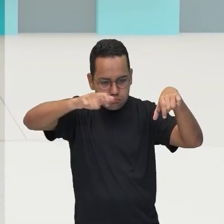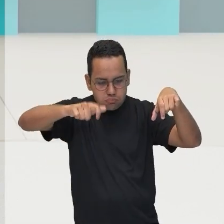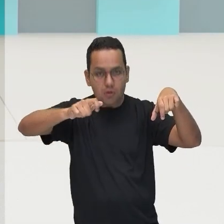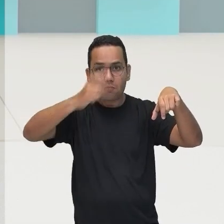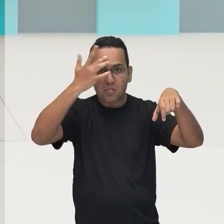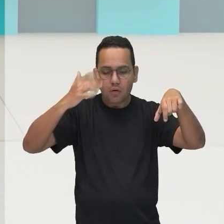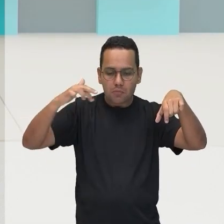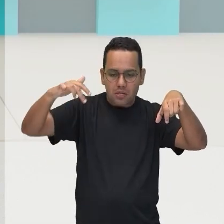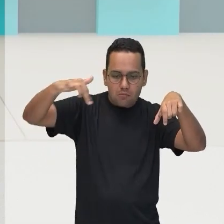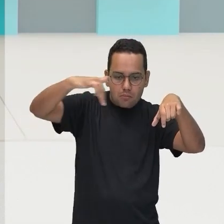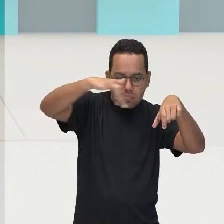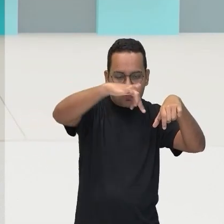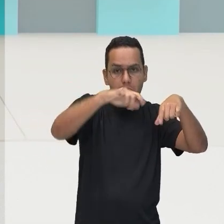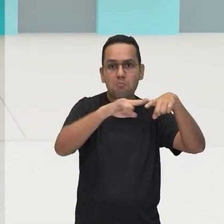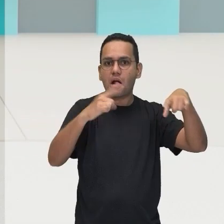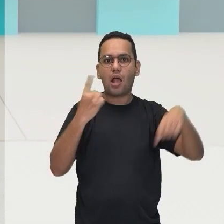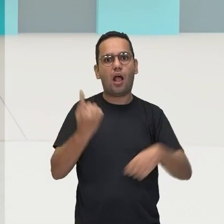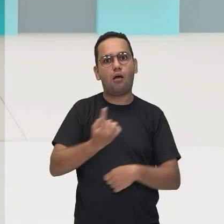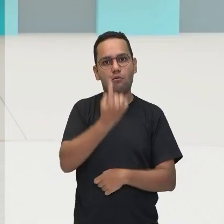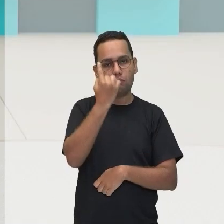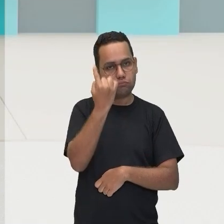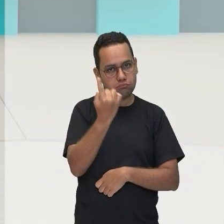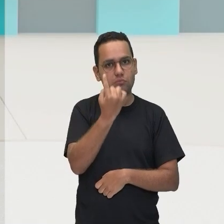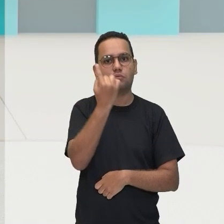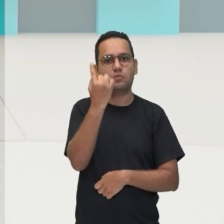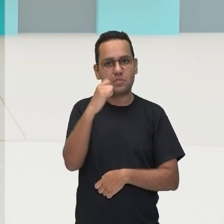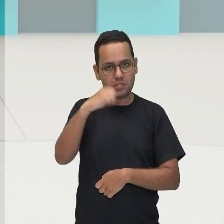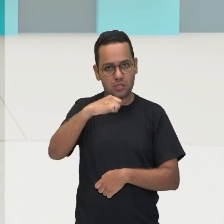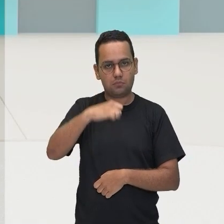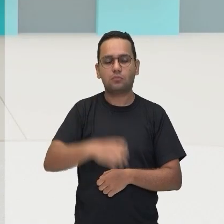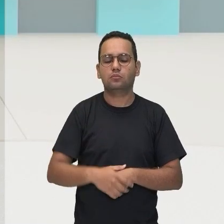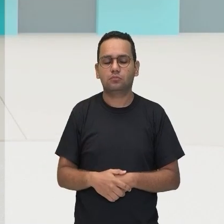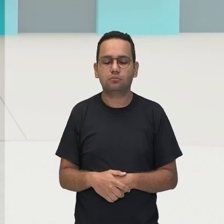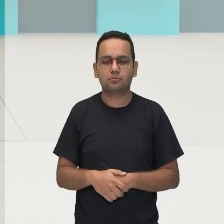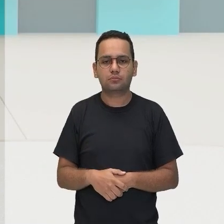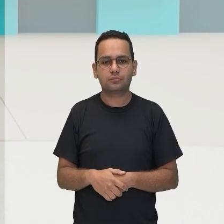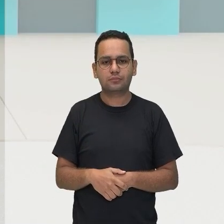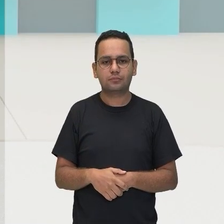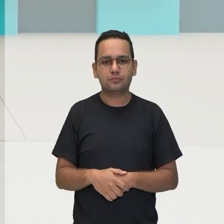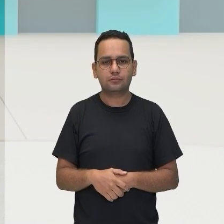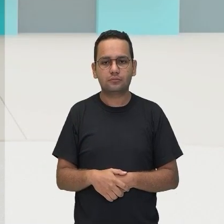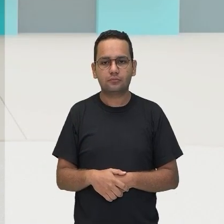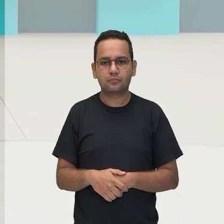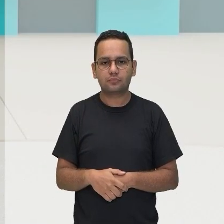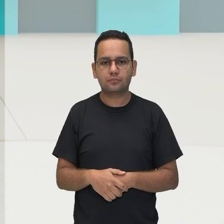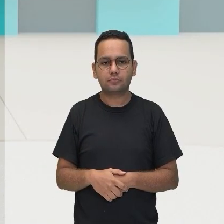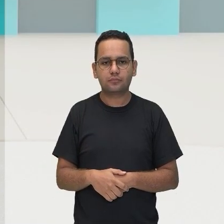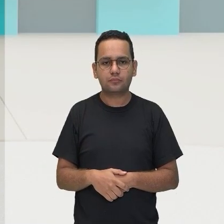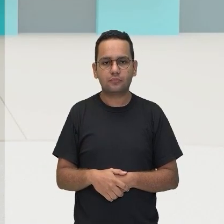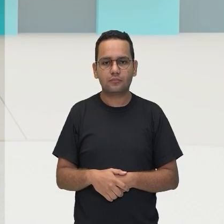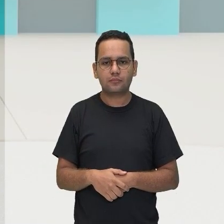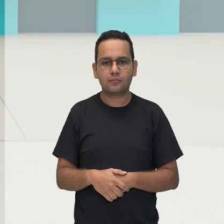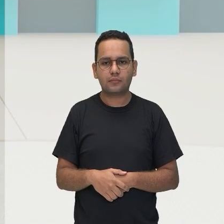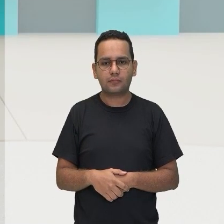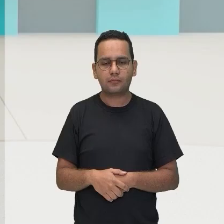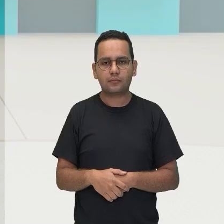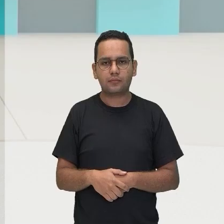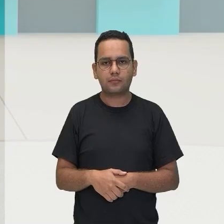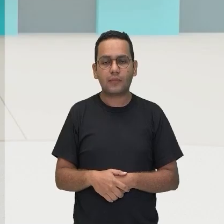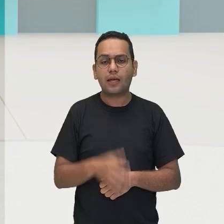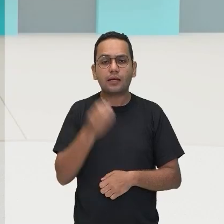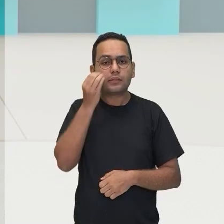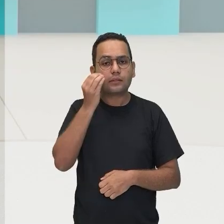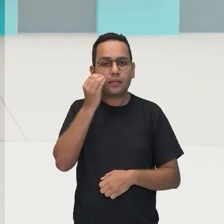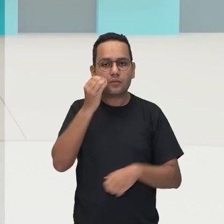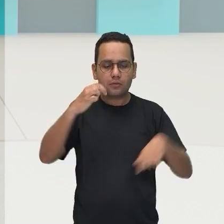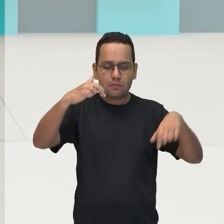a altura é bem, de fato, bem superior. E o objetivo é justamente passar por essa passarela. Nós temos